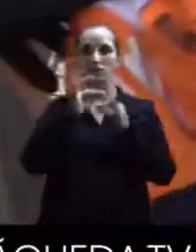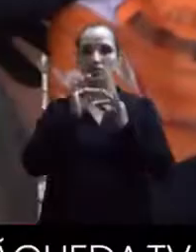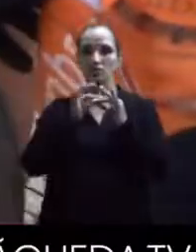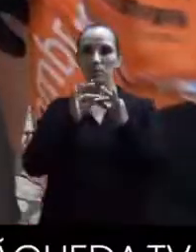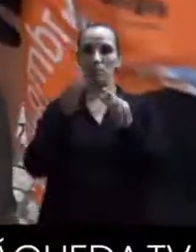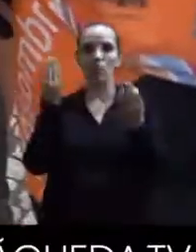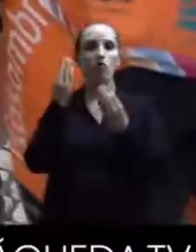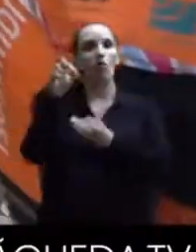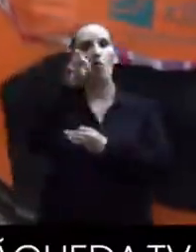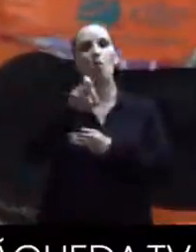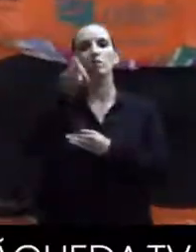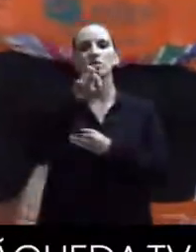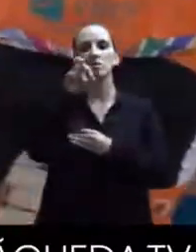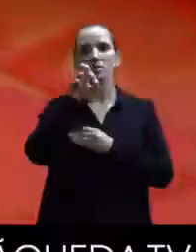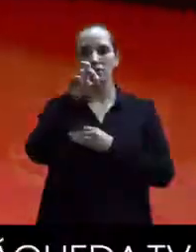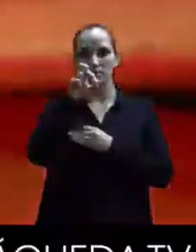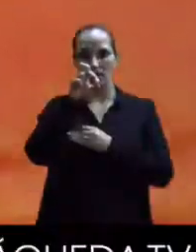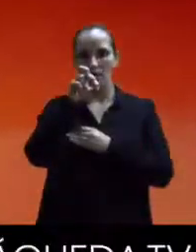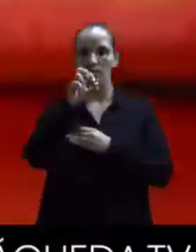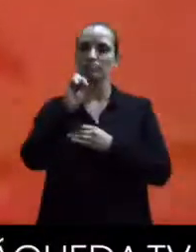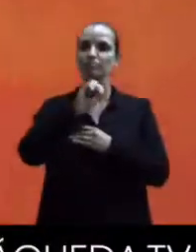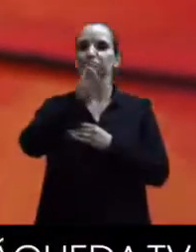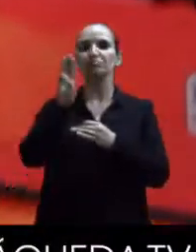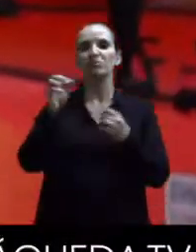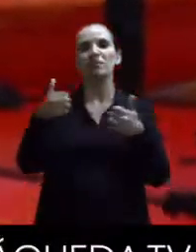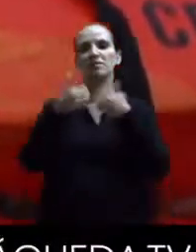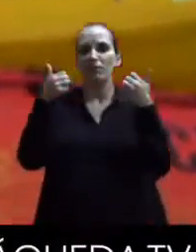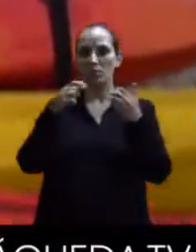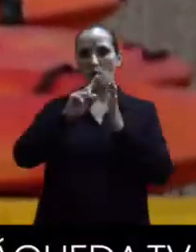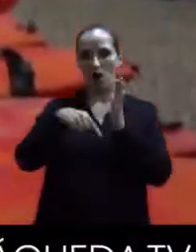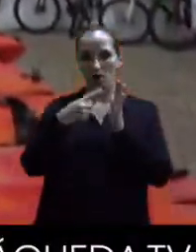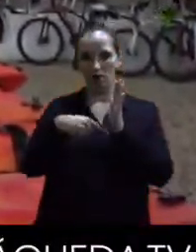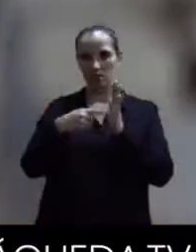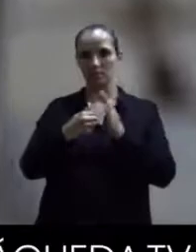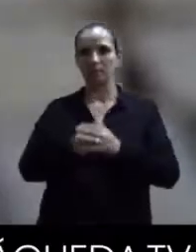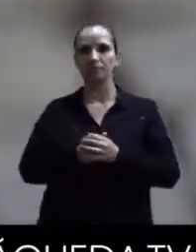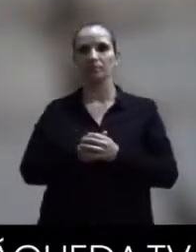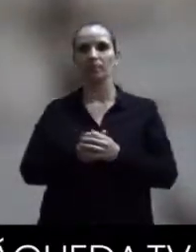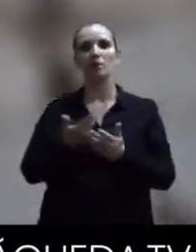No dia 19 de setembro, realizou-se a 8ª edição do Trichallenge de Águeda.